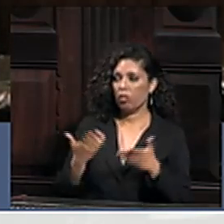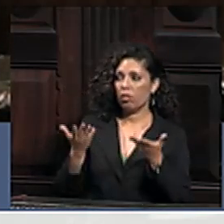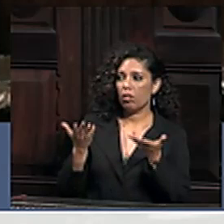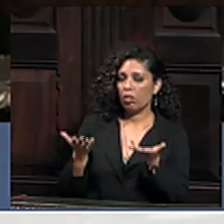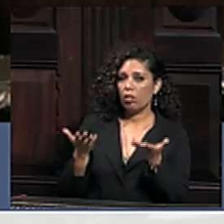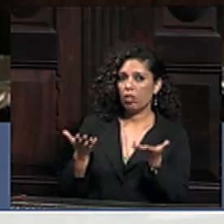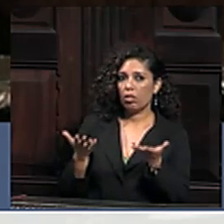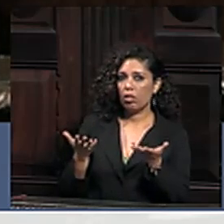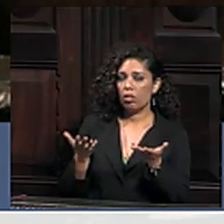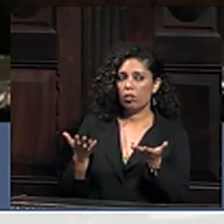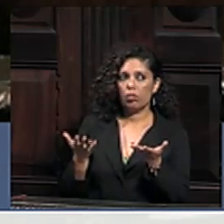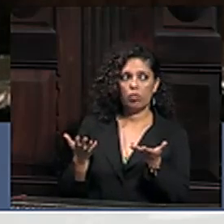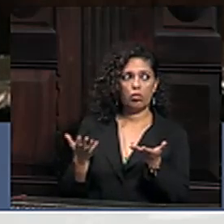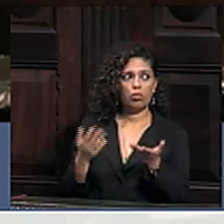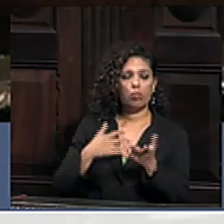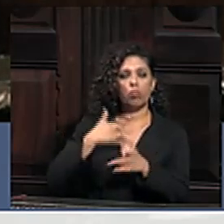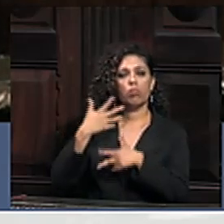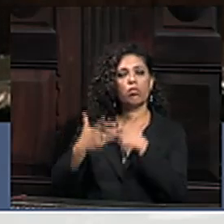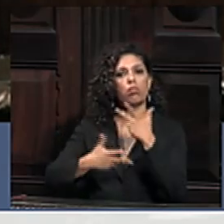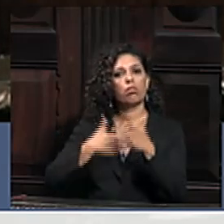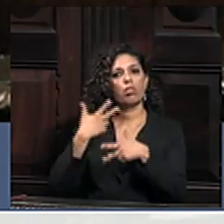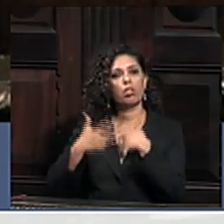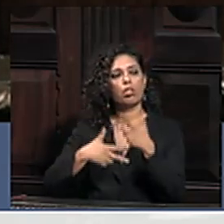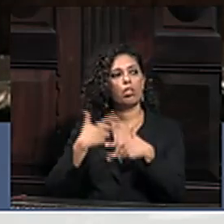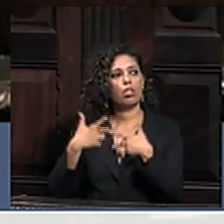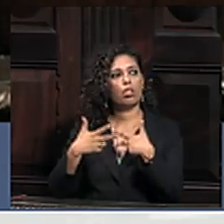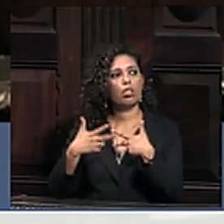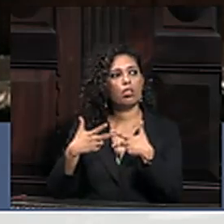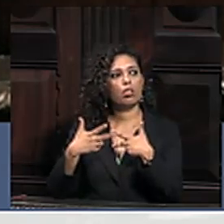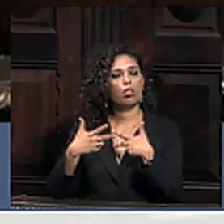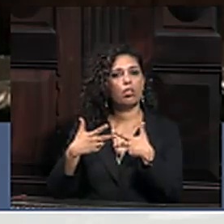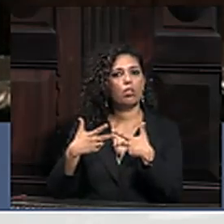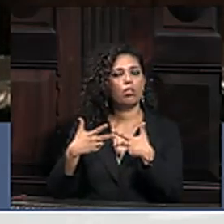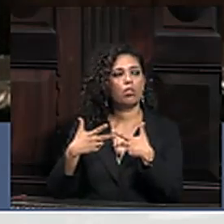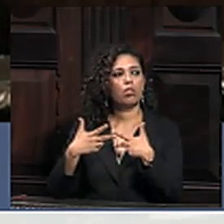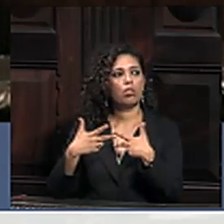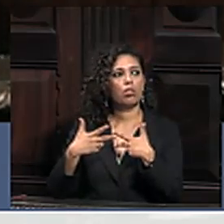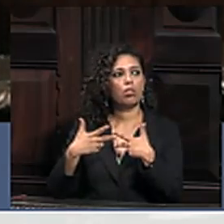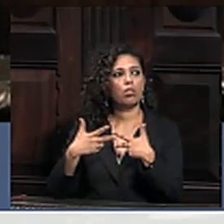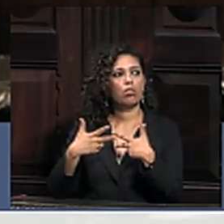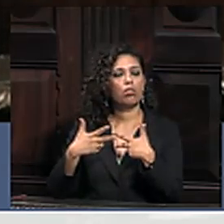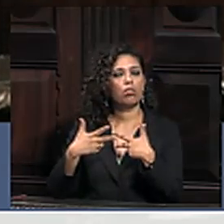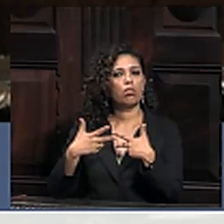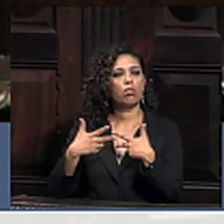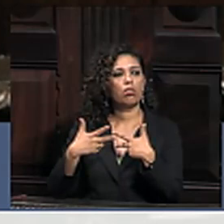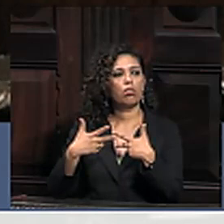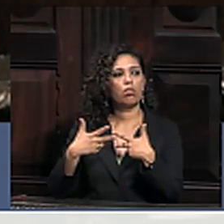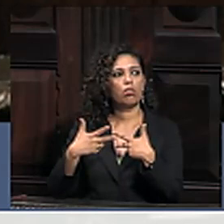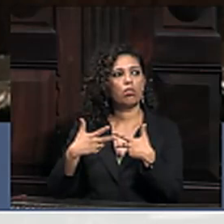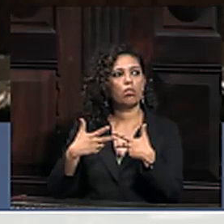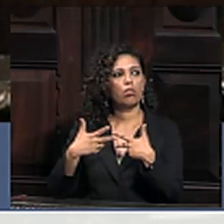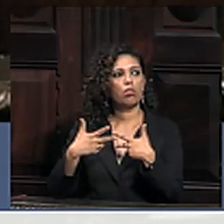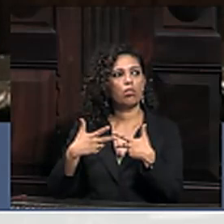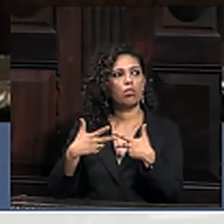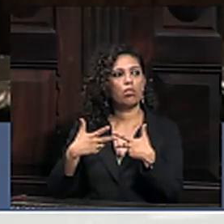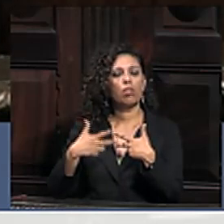quero me pronunciar sobre o fato previsível,